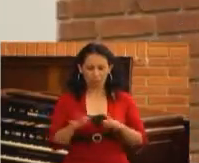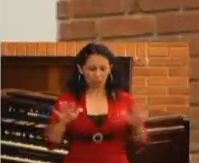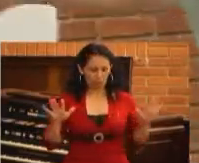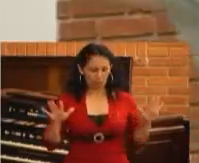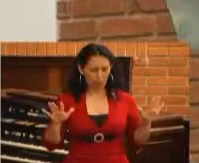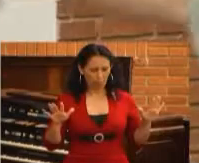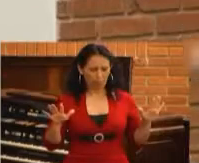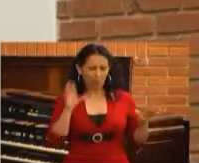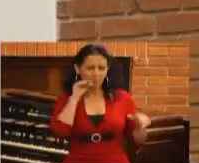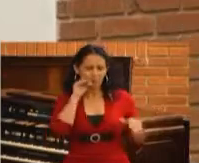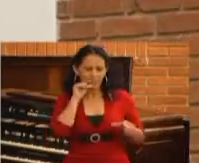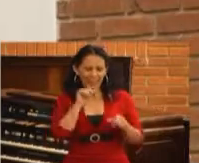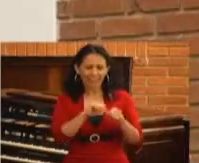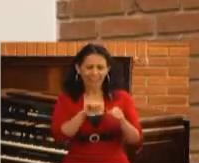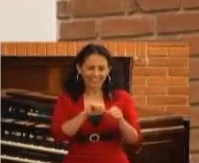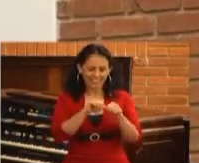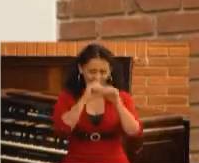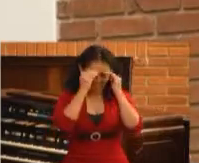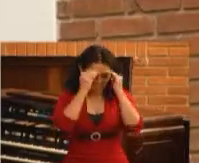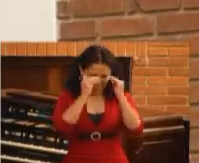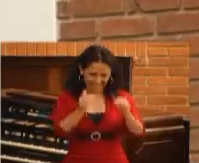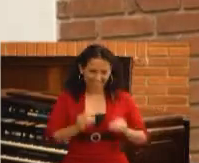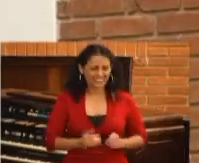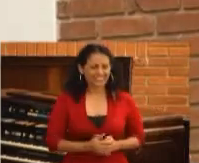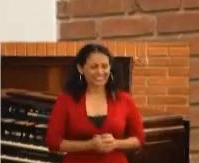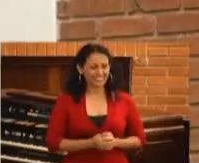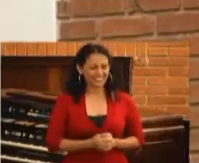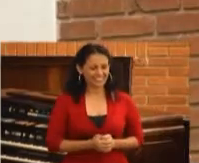Foram os serventes que fizeram isto.